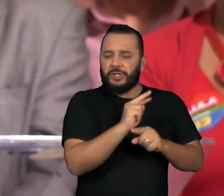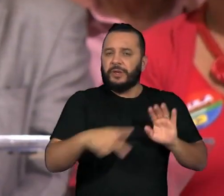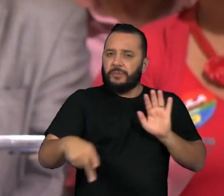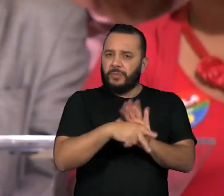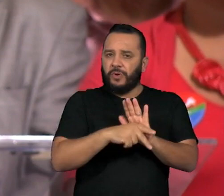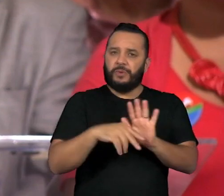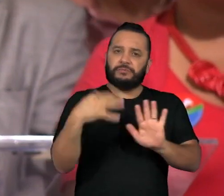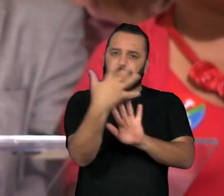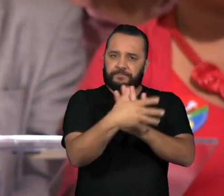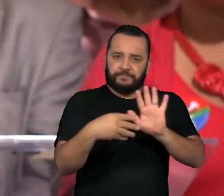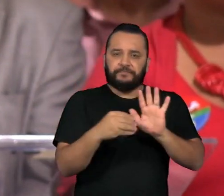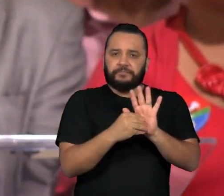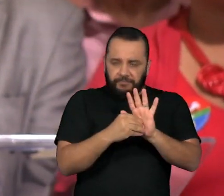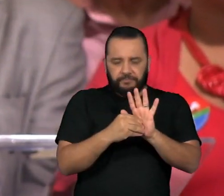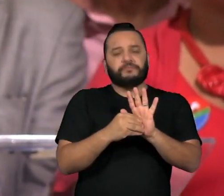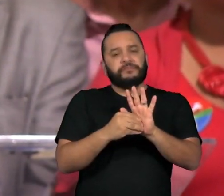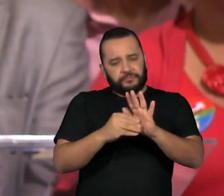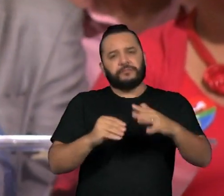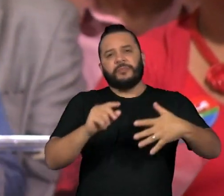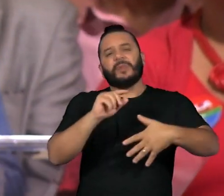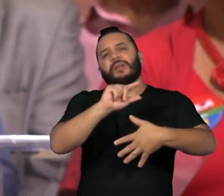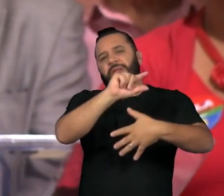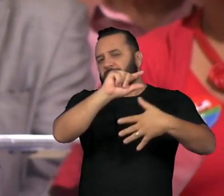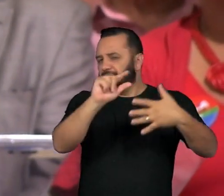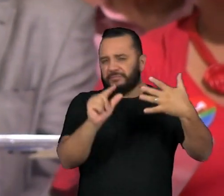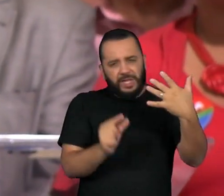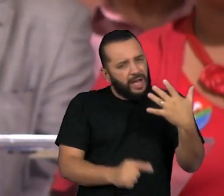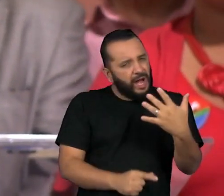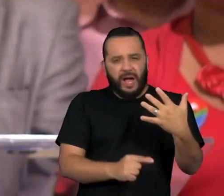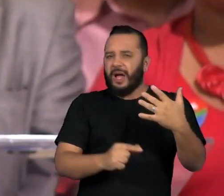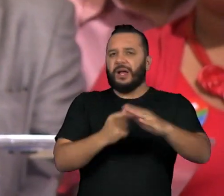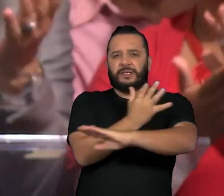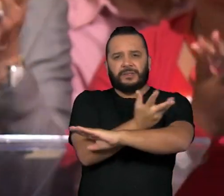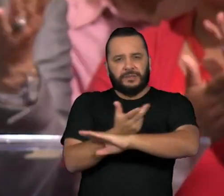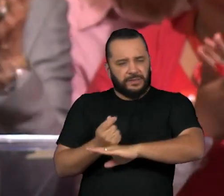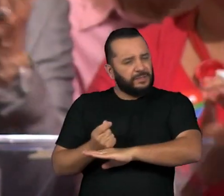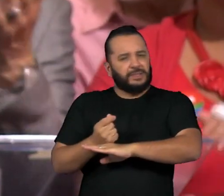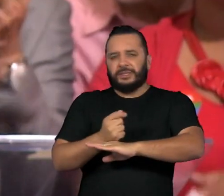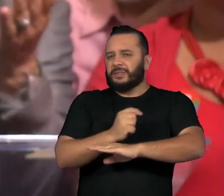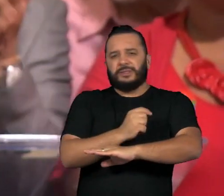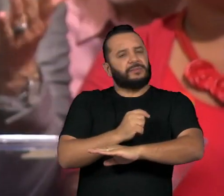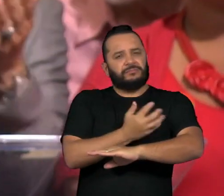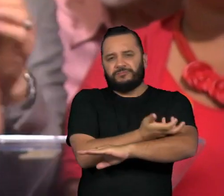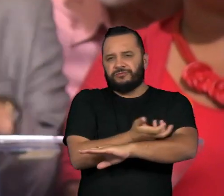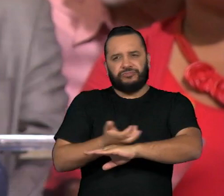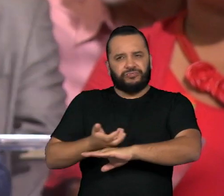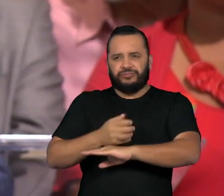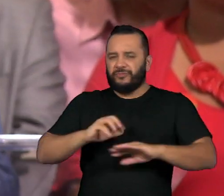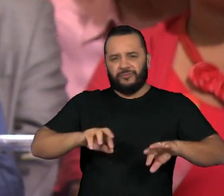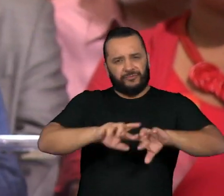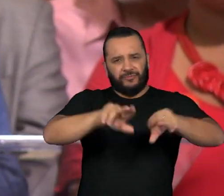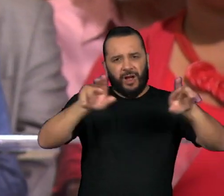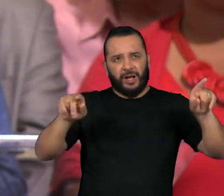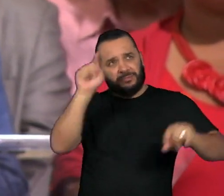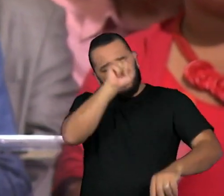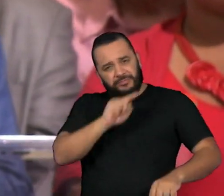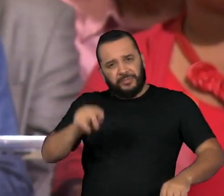Agora, vamos lutar pelo desmatamento zero da Amazônia. O Brasil e o